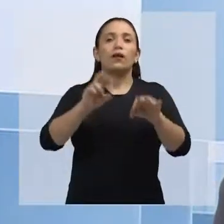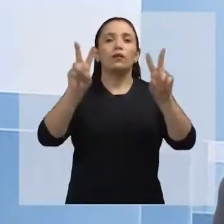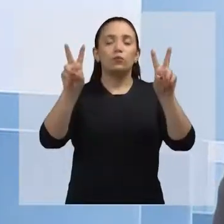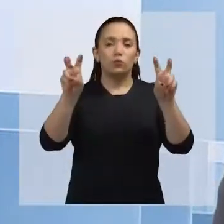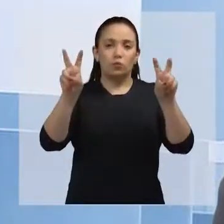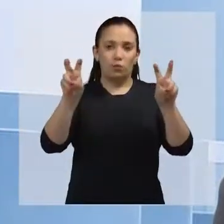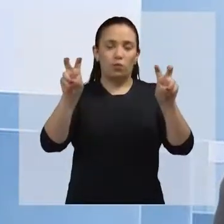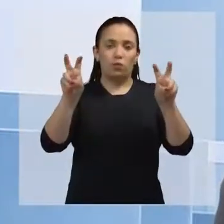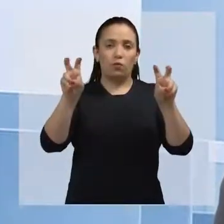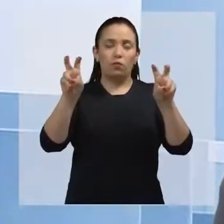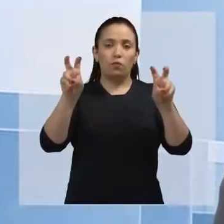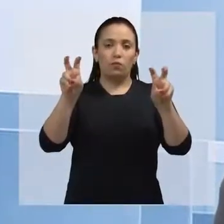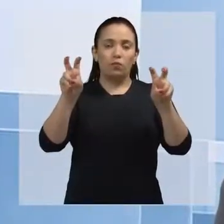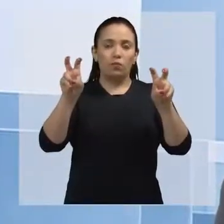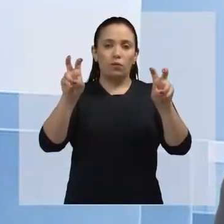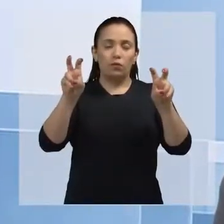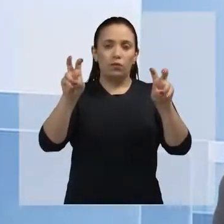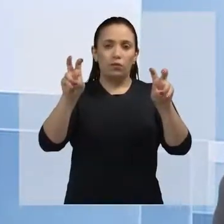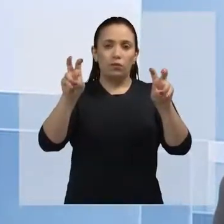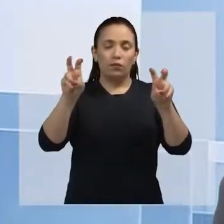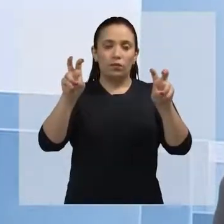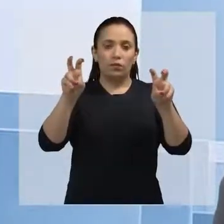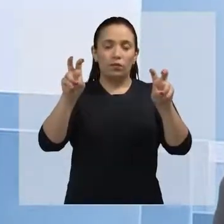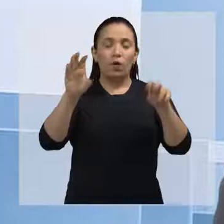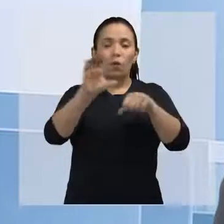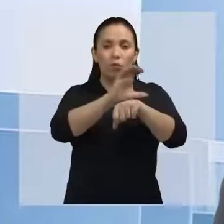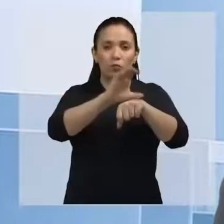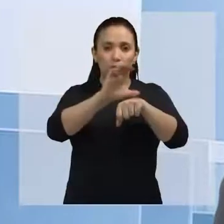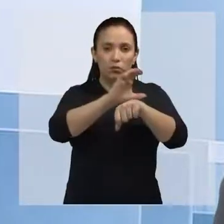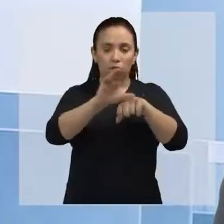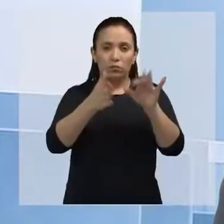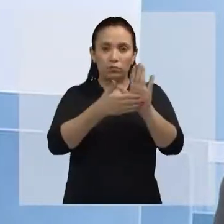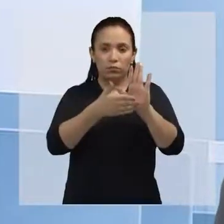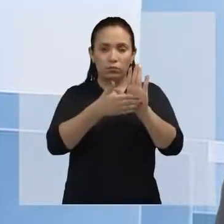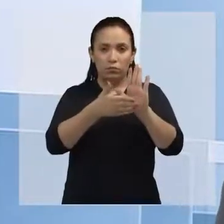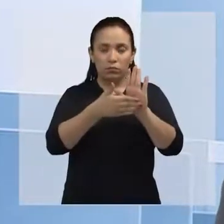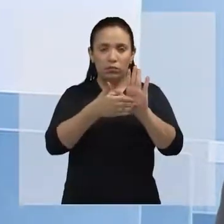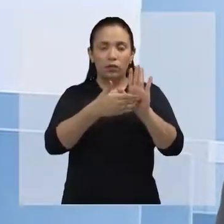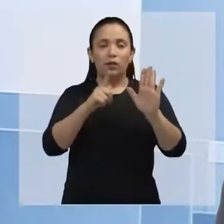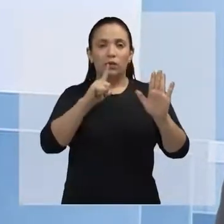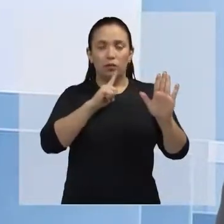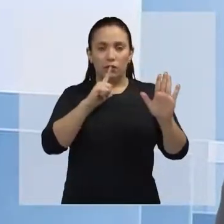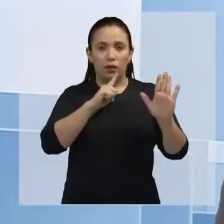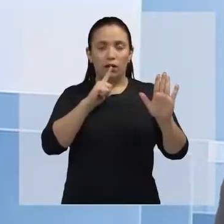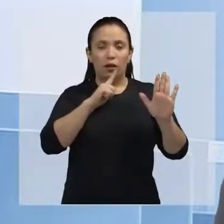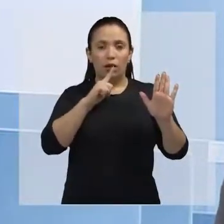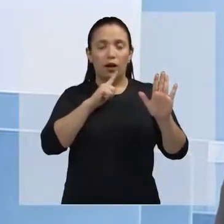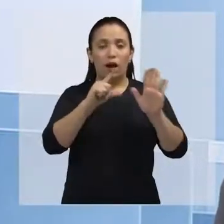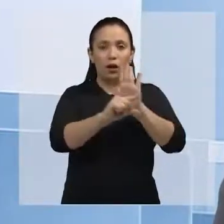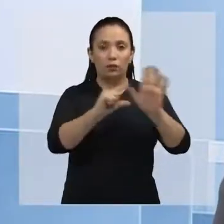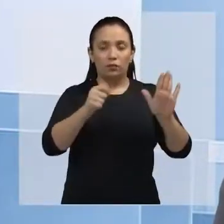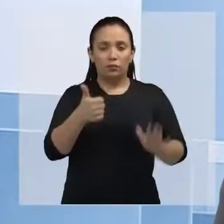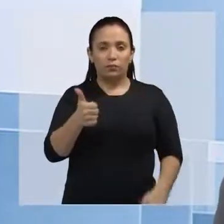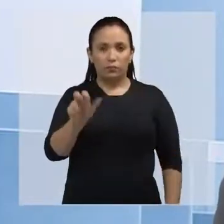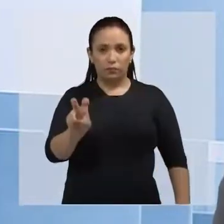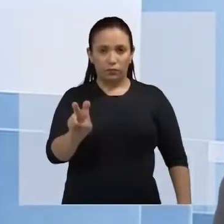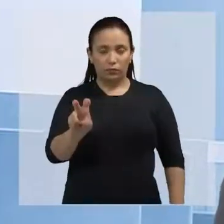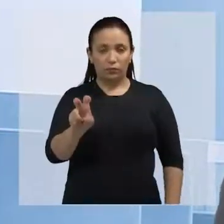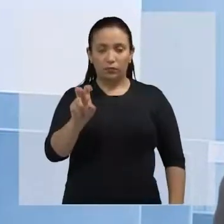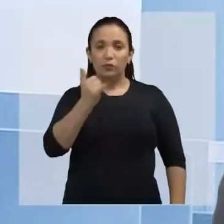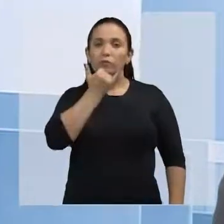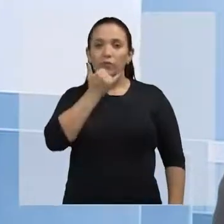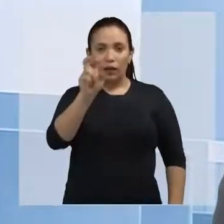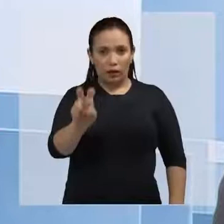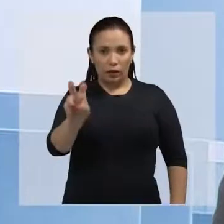declaratórias de constitucionalidades. São ações que declaram a constitucionalidade de uma coisa que está na nossa Constituição, no artigo 5º, que